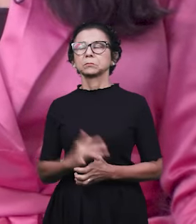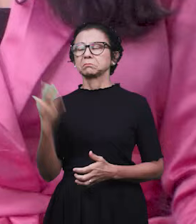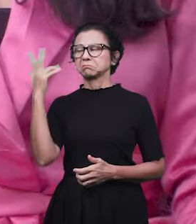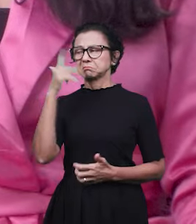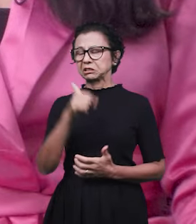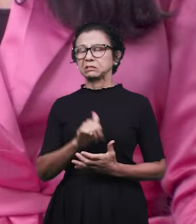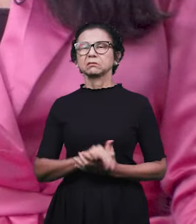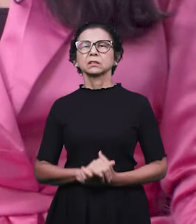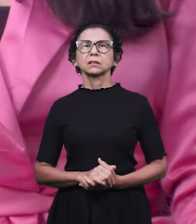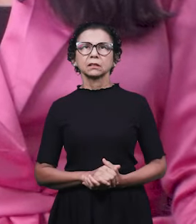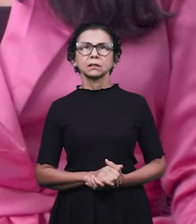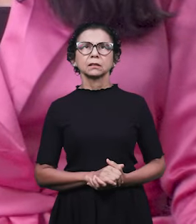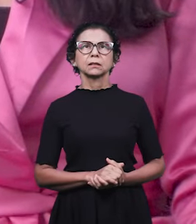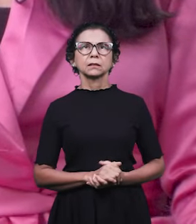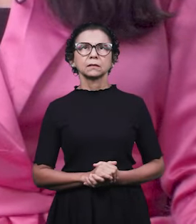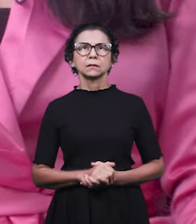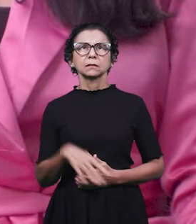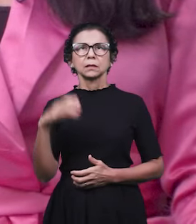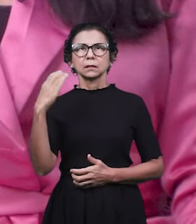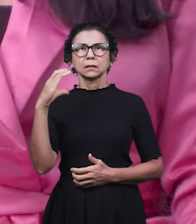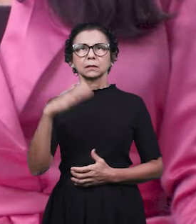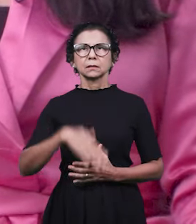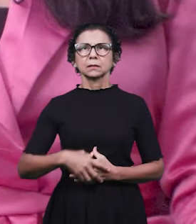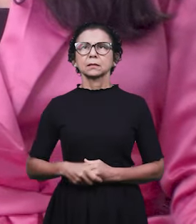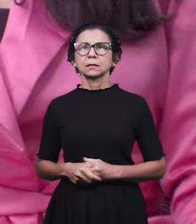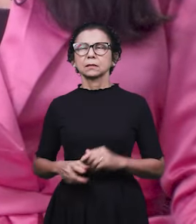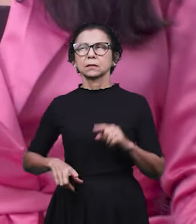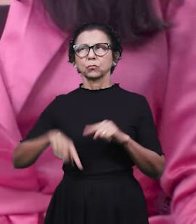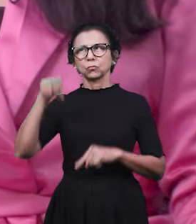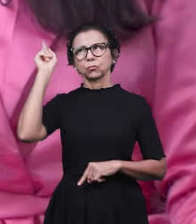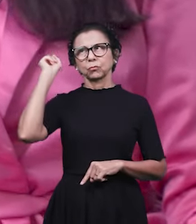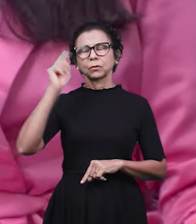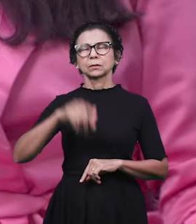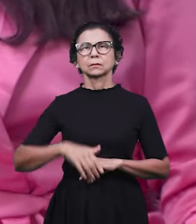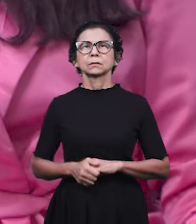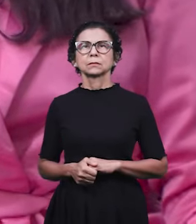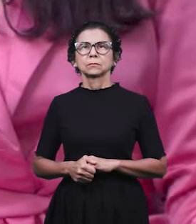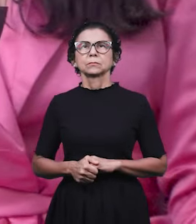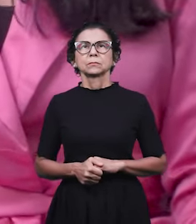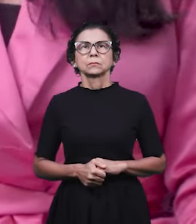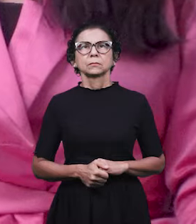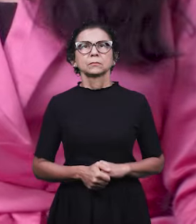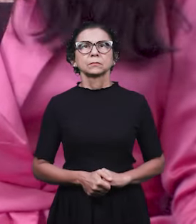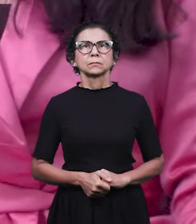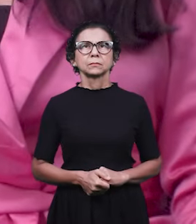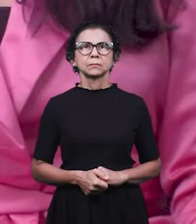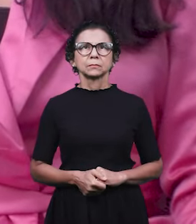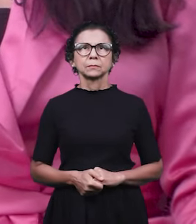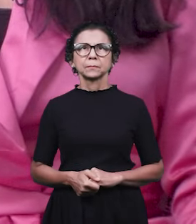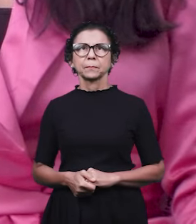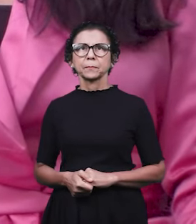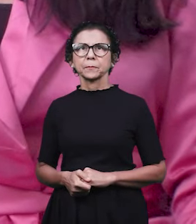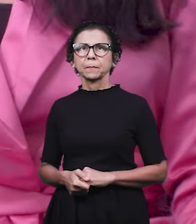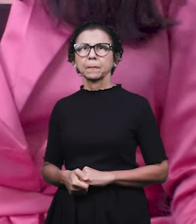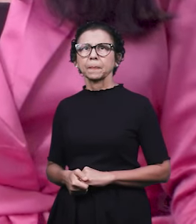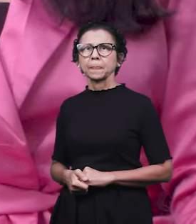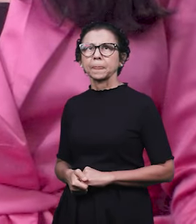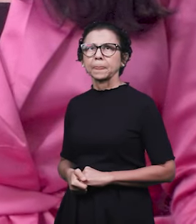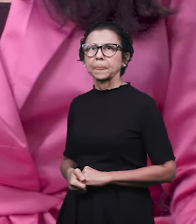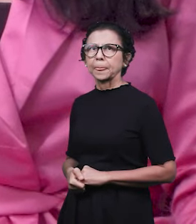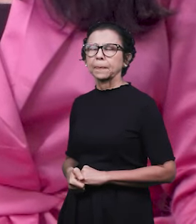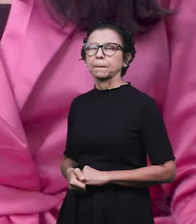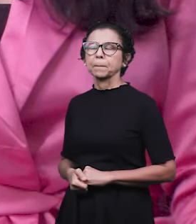Turma linda! Cariacica está demais. Mas tem também um grupo de Vitória tem uma também. de Vila Velha, aqui de Araçá.